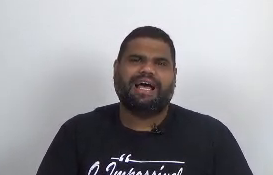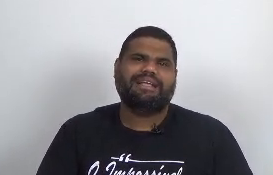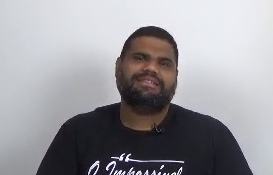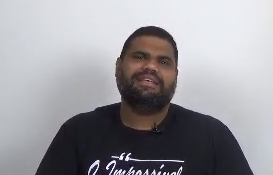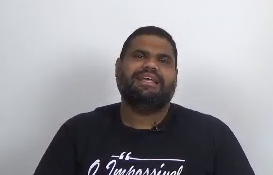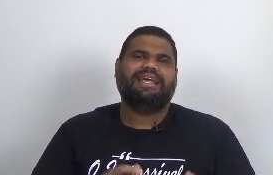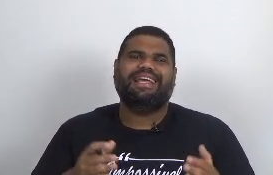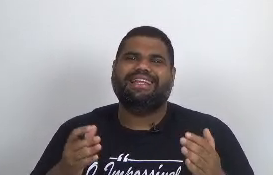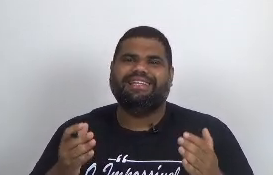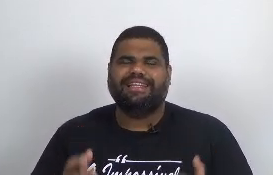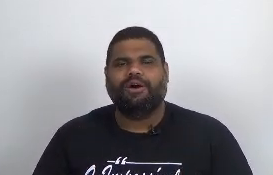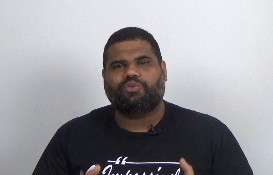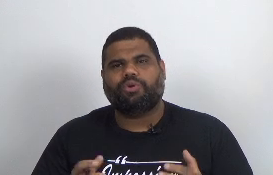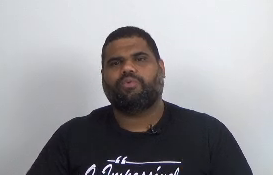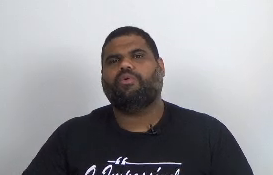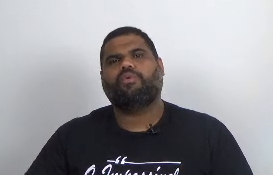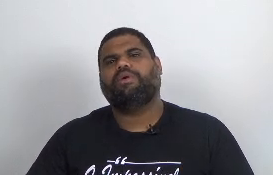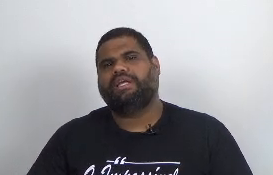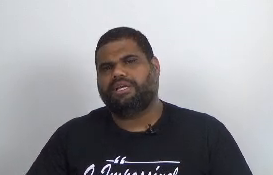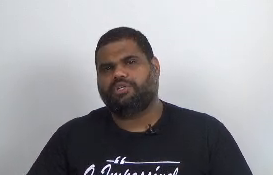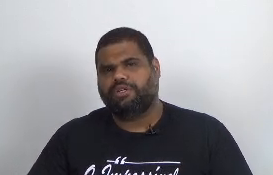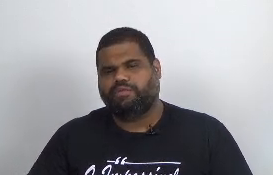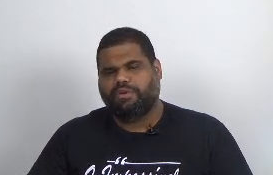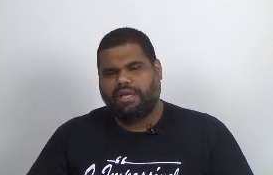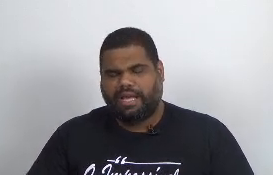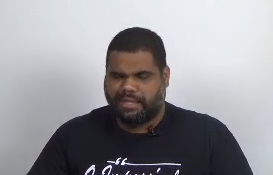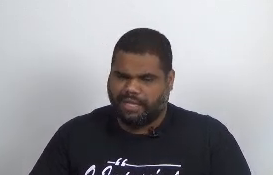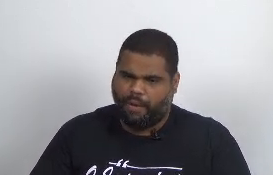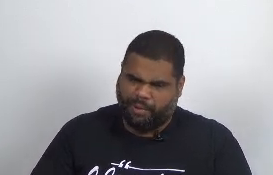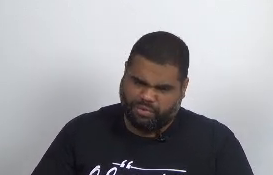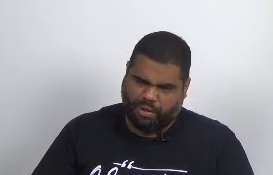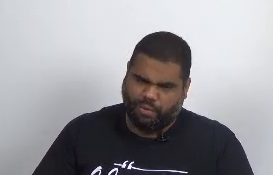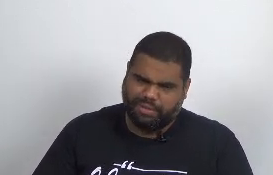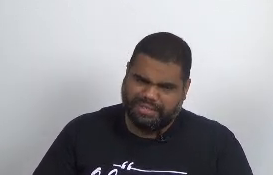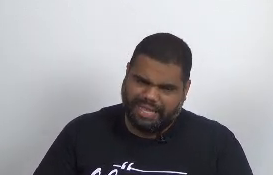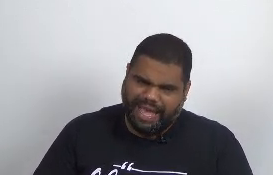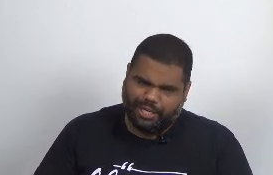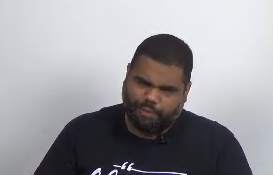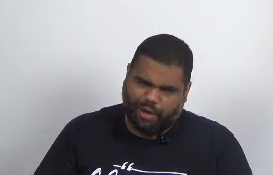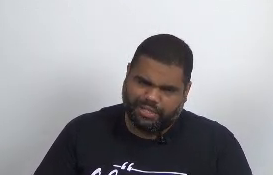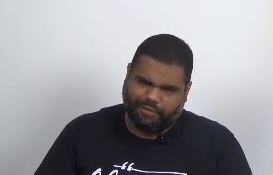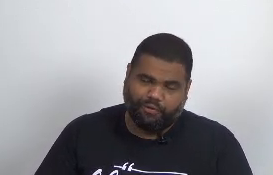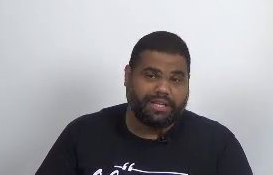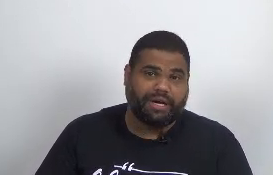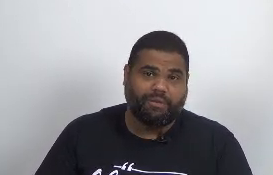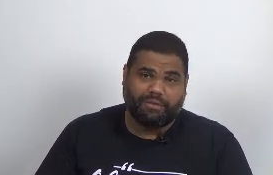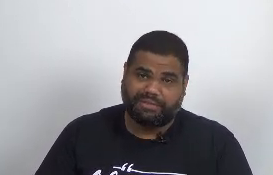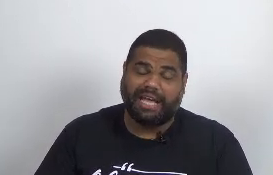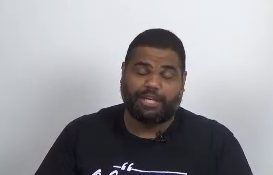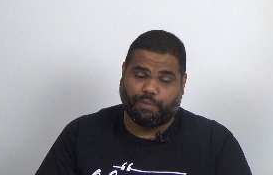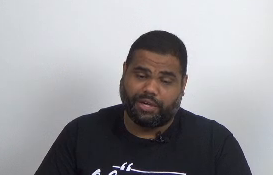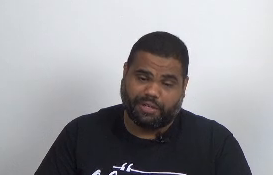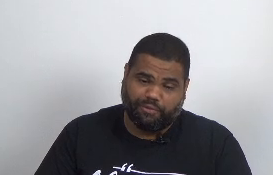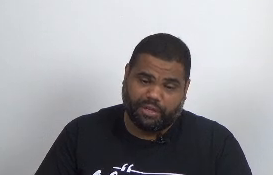negado a frase, ele não trocou o conectivo. Então, pessoal,